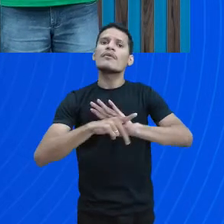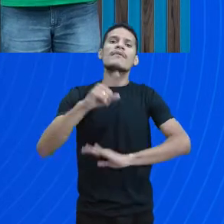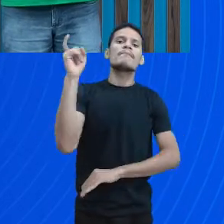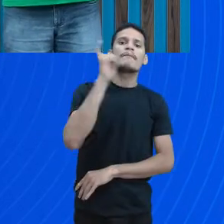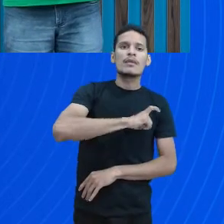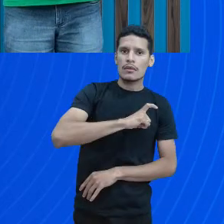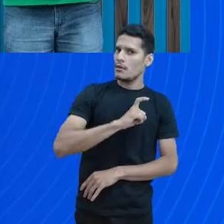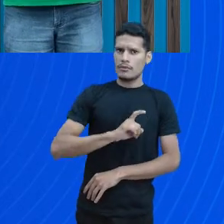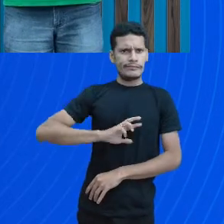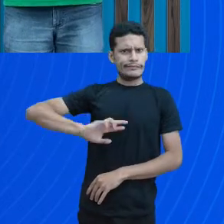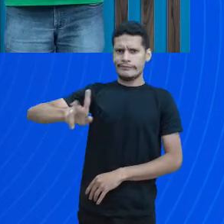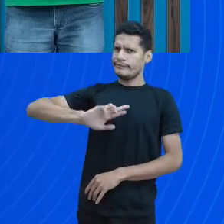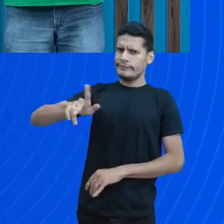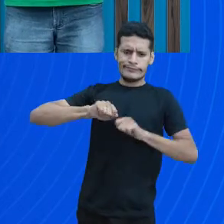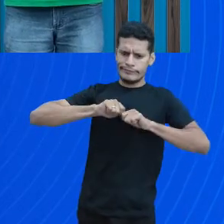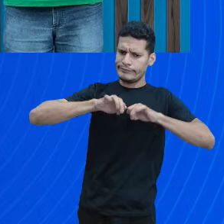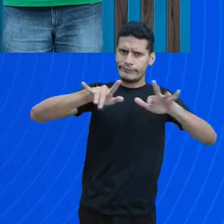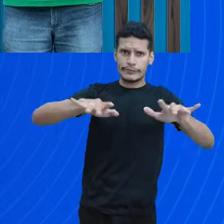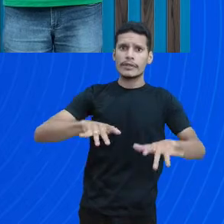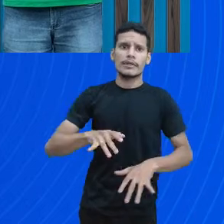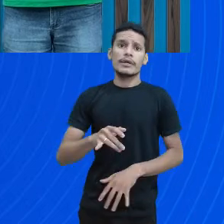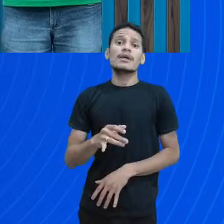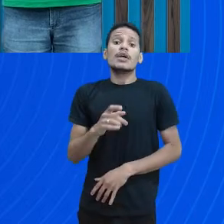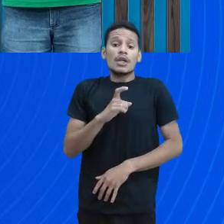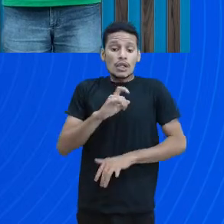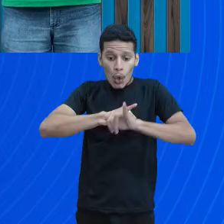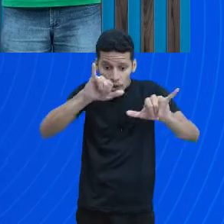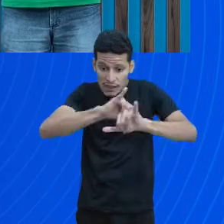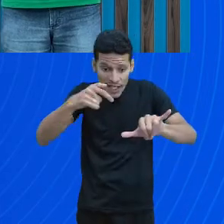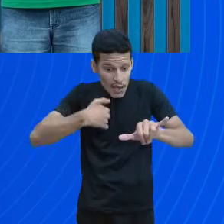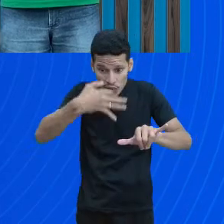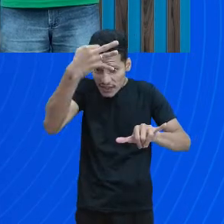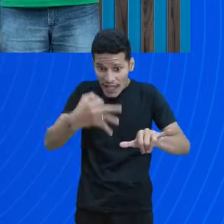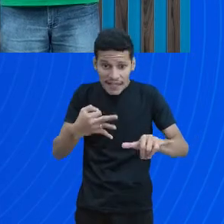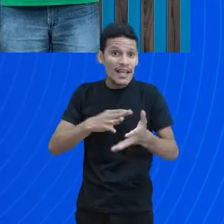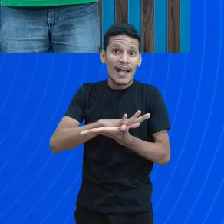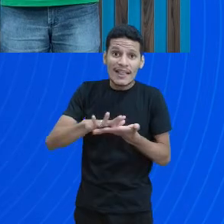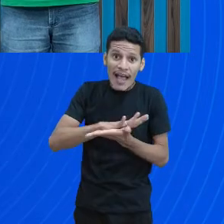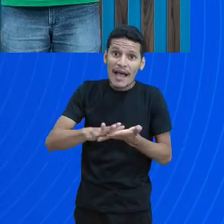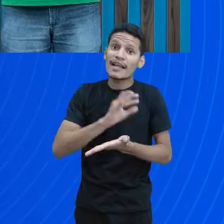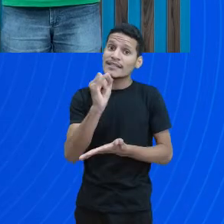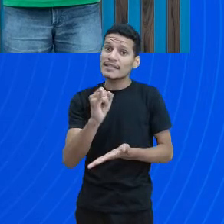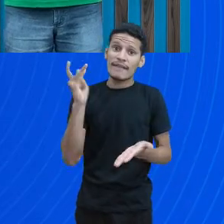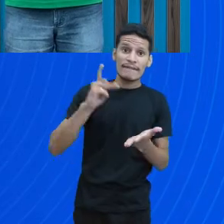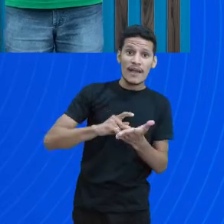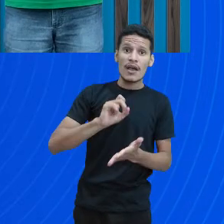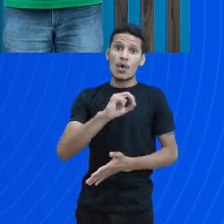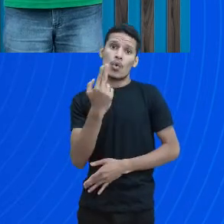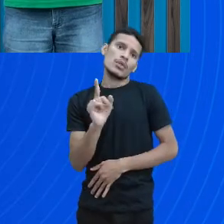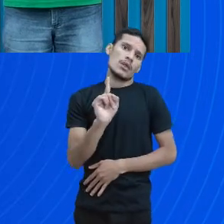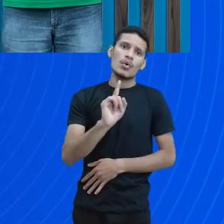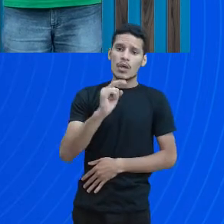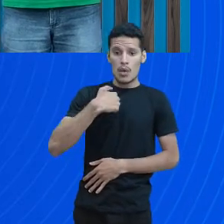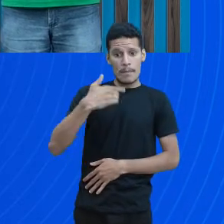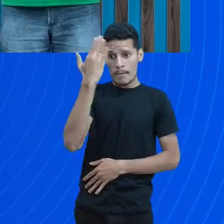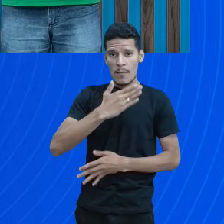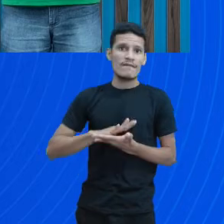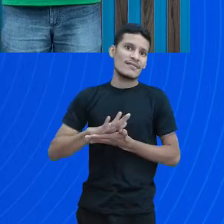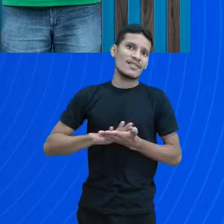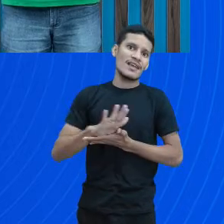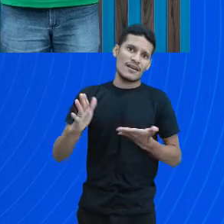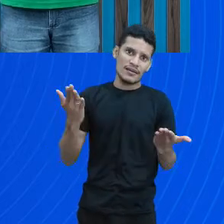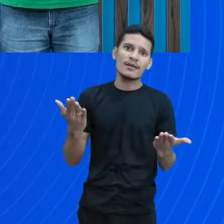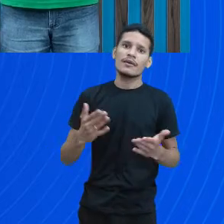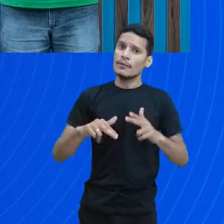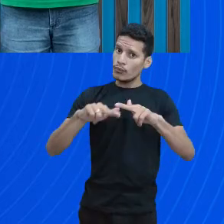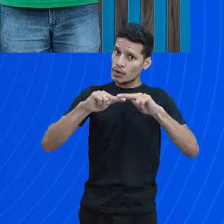falsa. Eu não posso espalhar uma notícia que eu não tenho certeza de que ela é verdadeira, que eu não comprovei, tá certo? Então, por